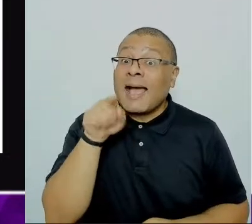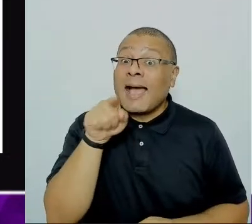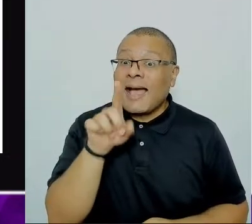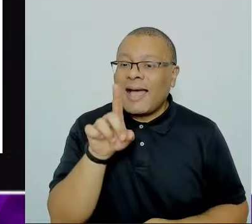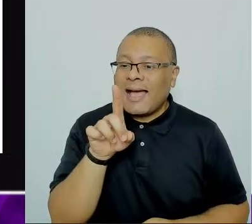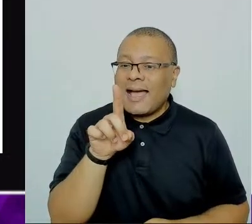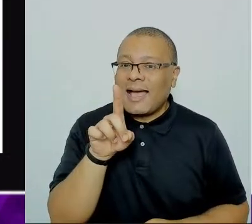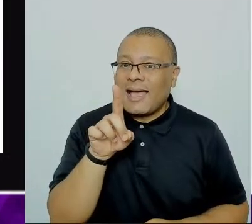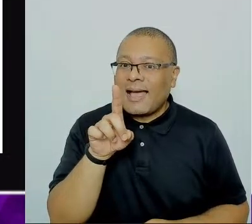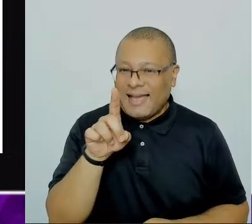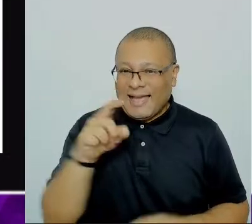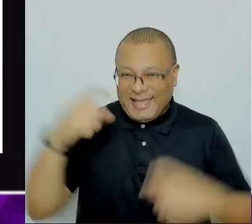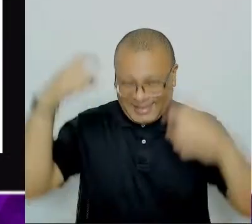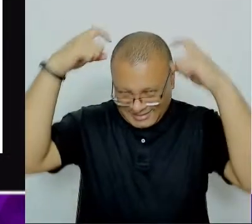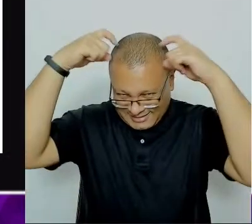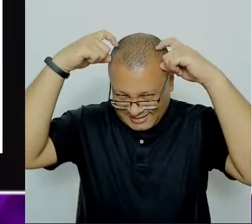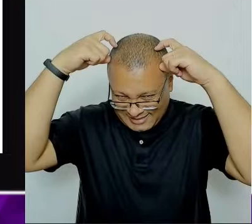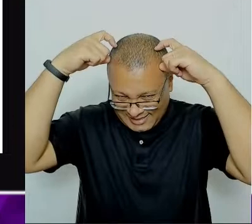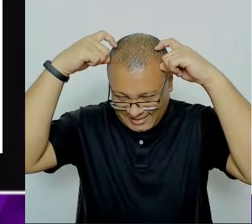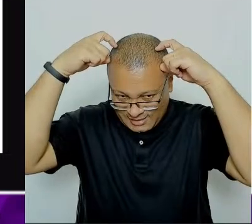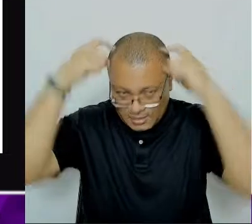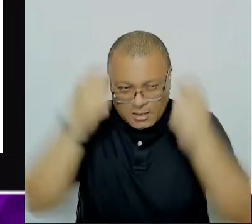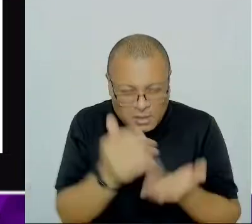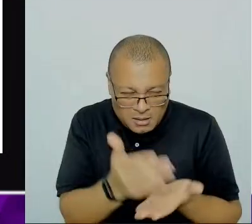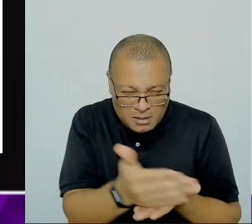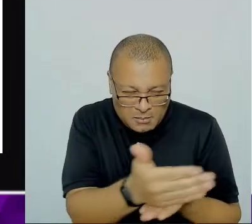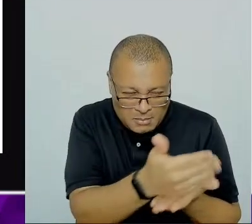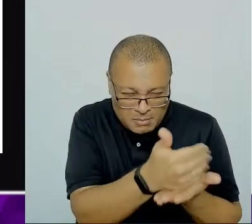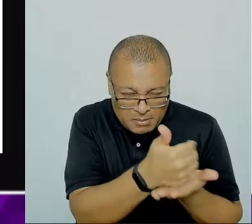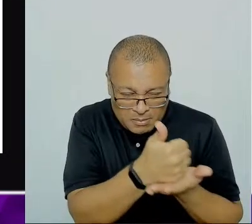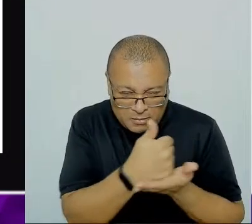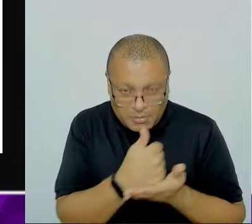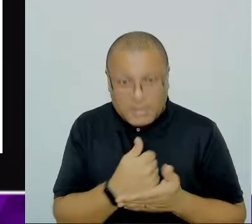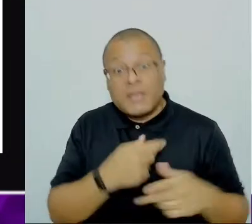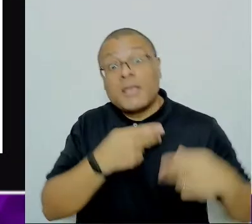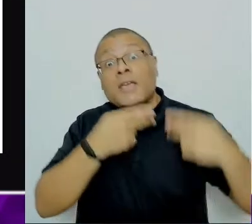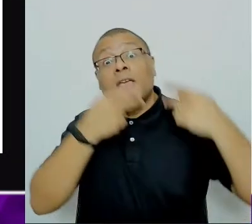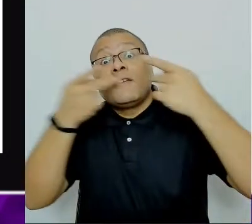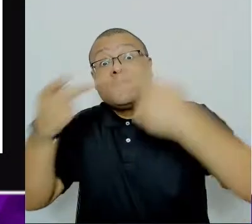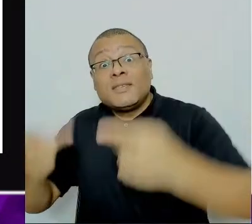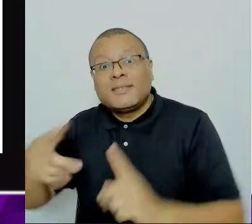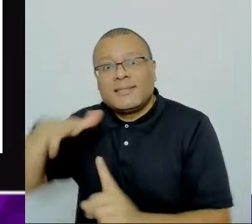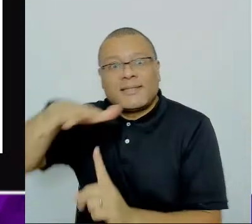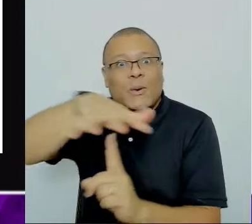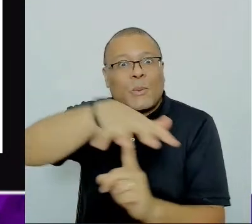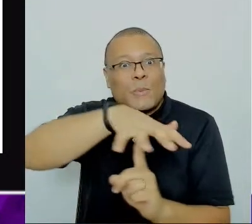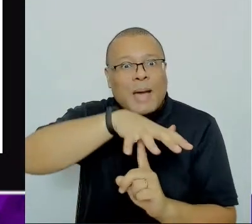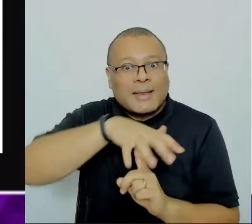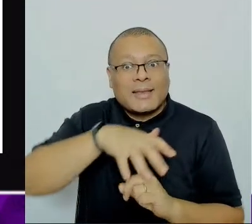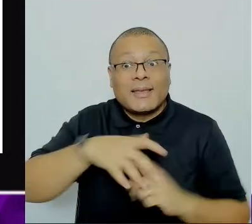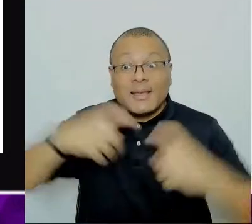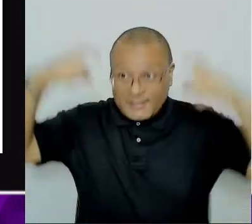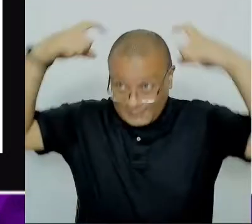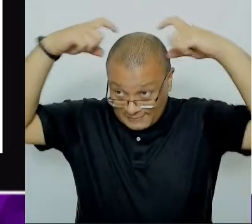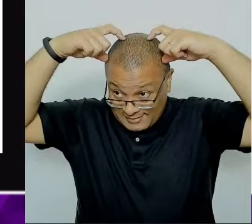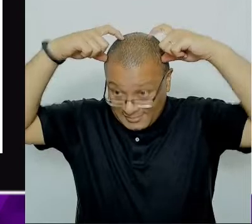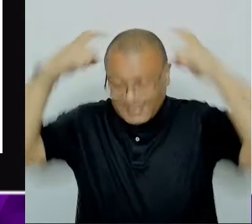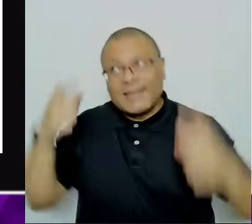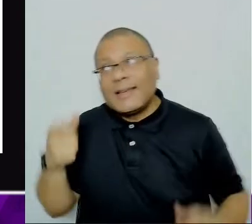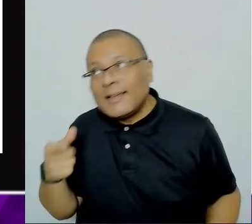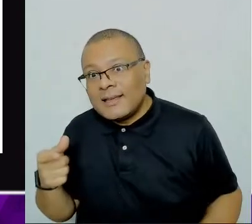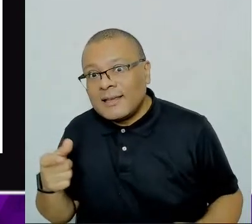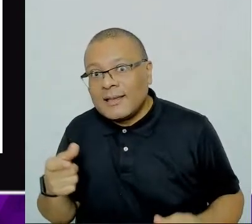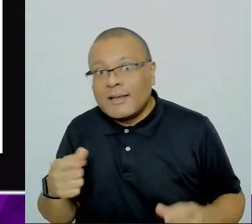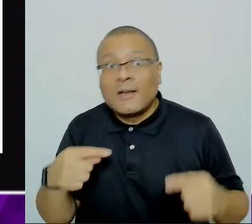Disney Plus e oferecer para quem for visitar lá no parque da Disney? A gente está falando, inclusive, digital e